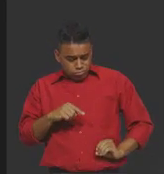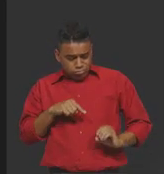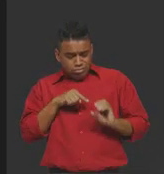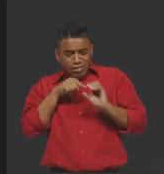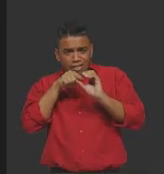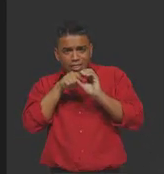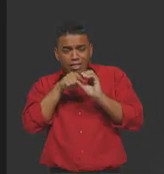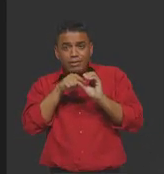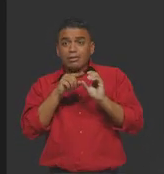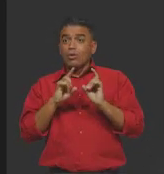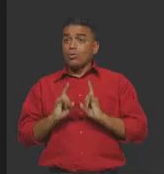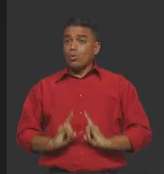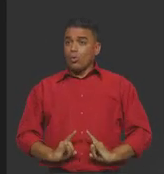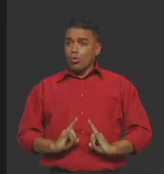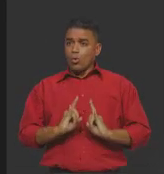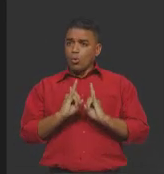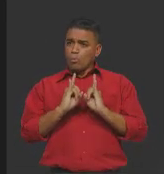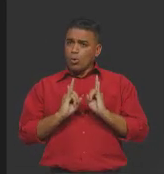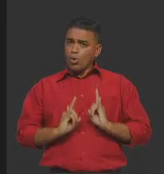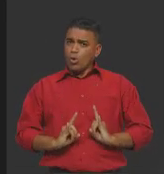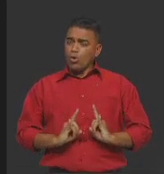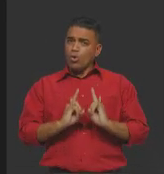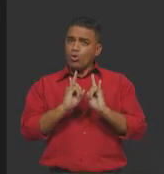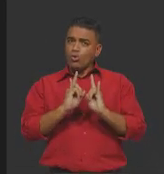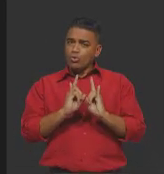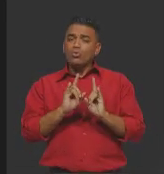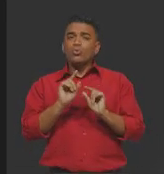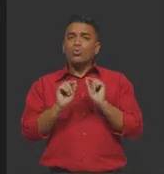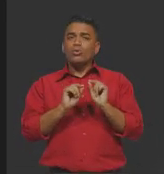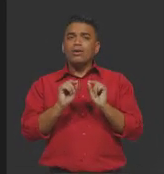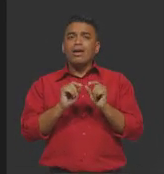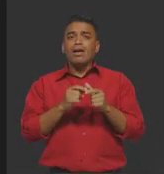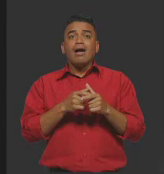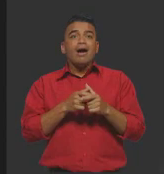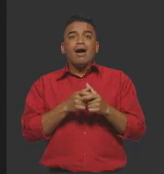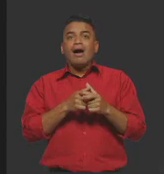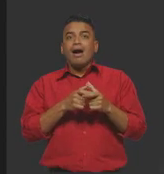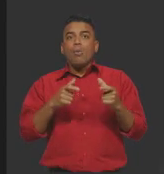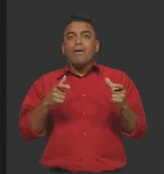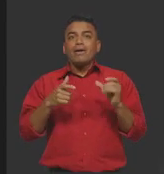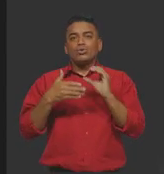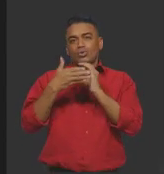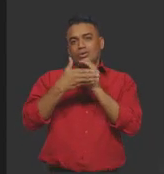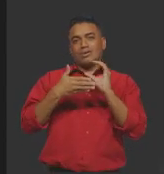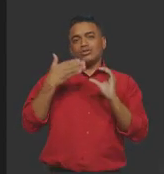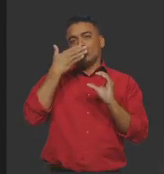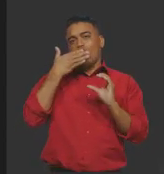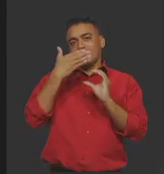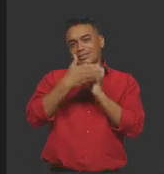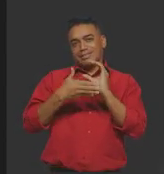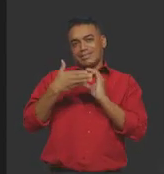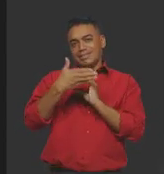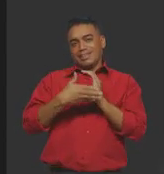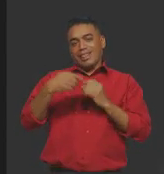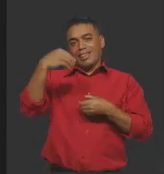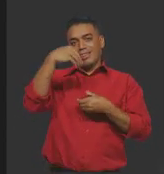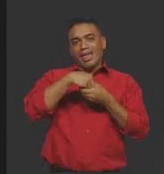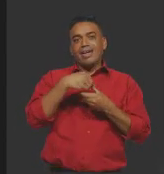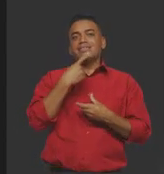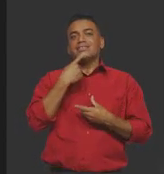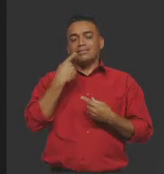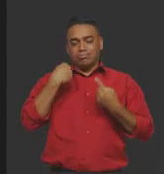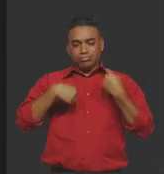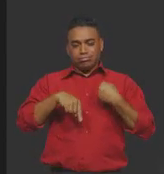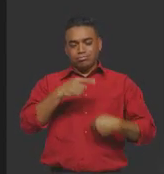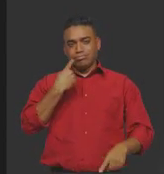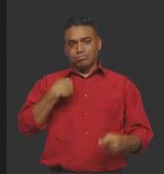Esses hormônios estão relacionados à vasoconstrição e aumento do nível de glicose no sangue. Quando eu penso em vasoconstrição, eu